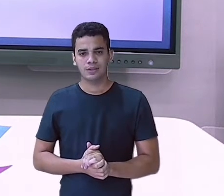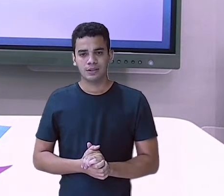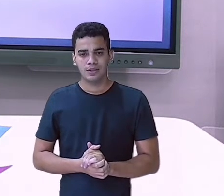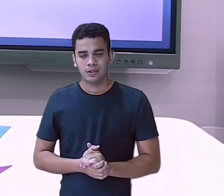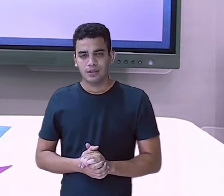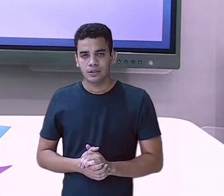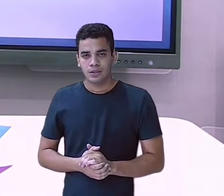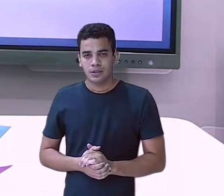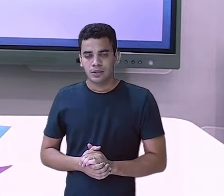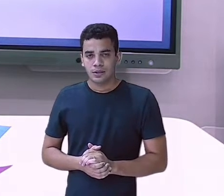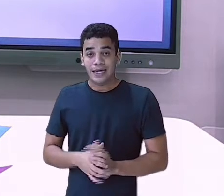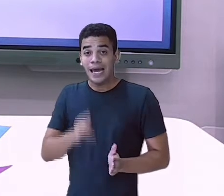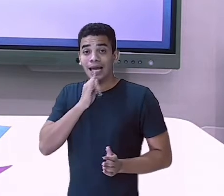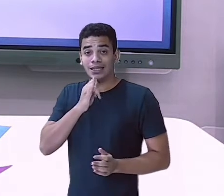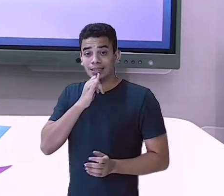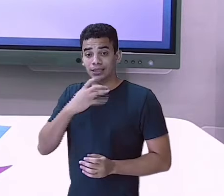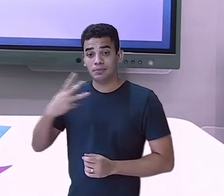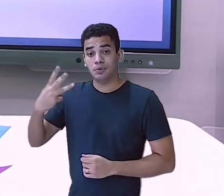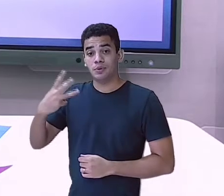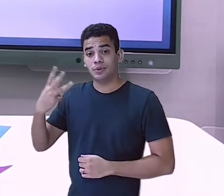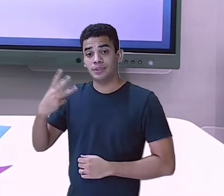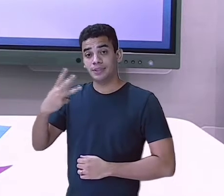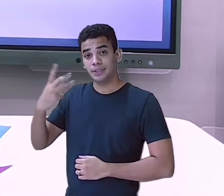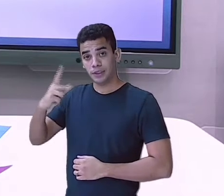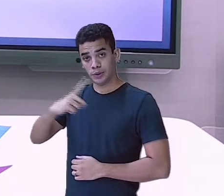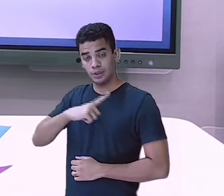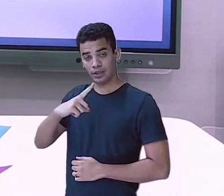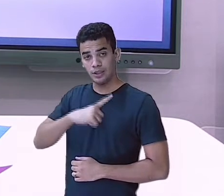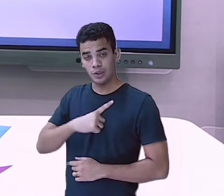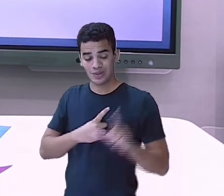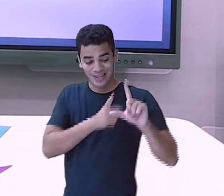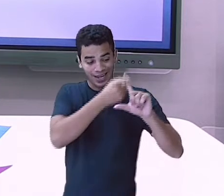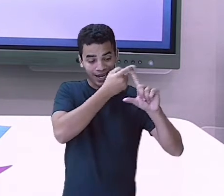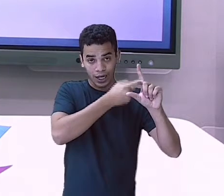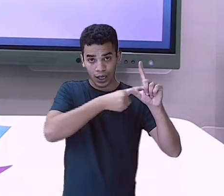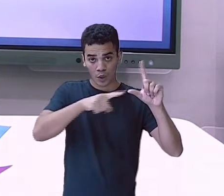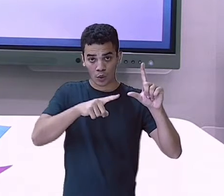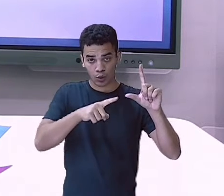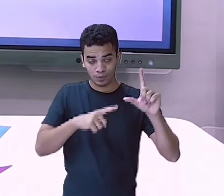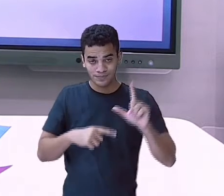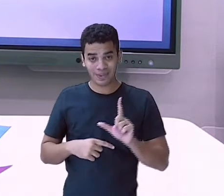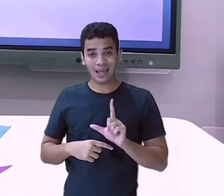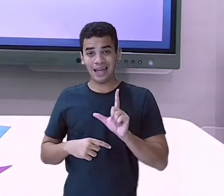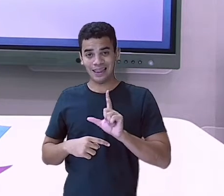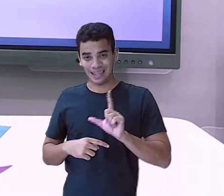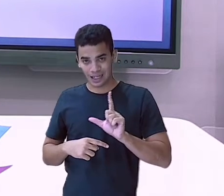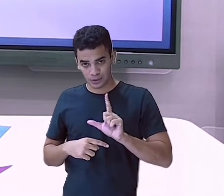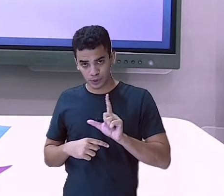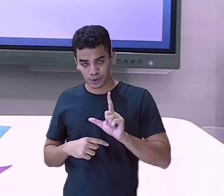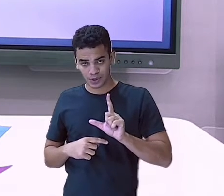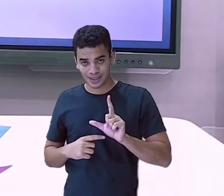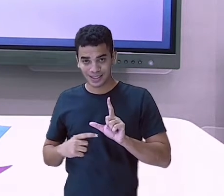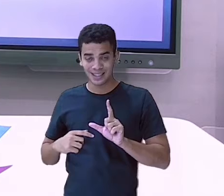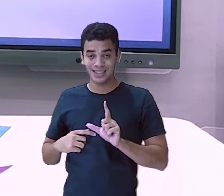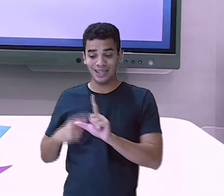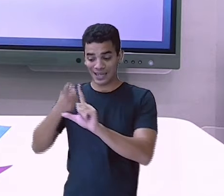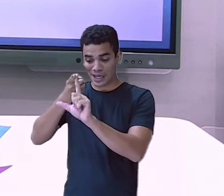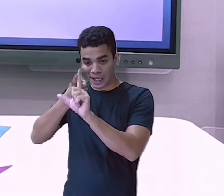Agora vejam só, ângulo, lado, ângulo. Então tem um ângulo congruente, o